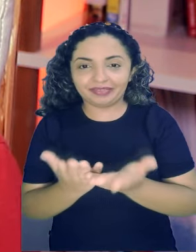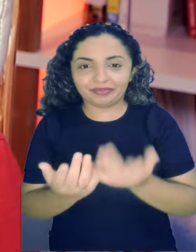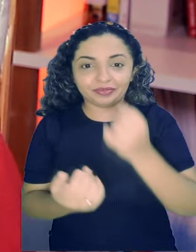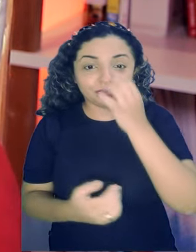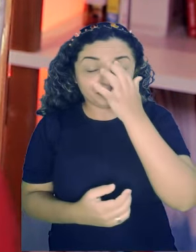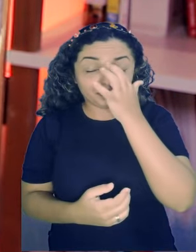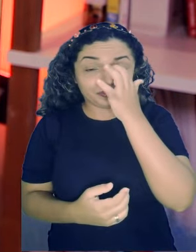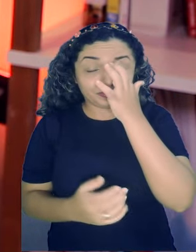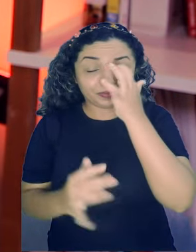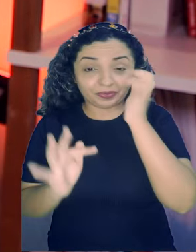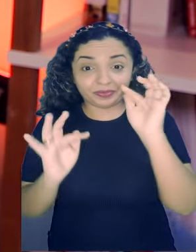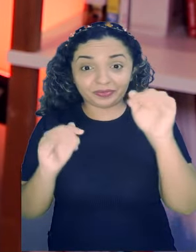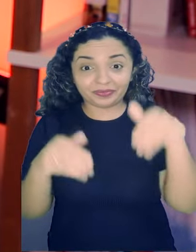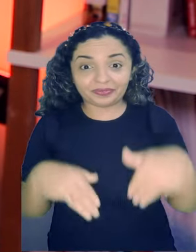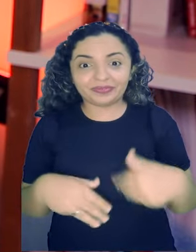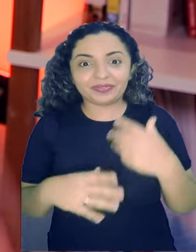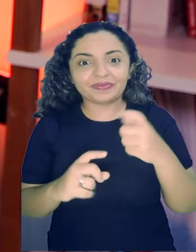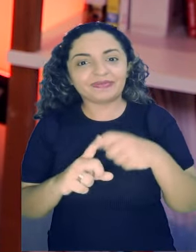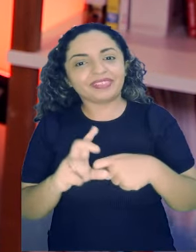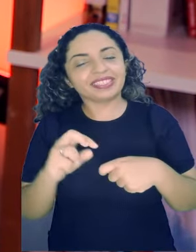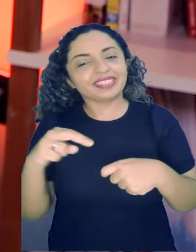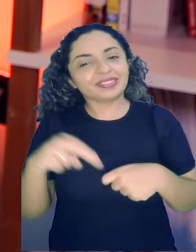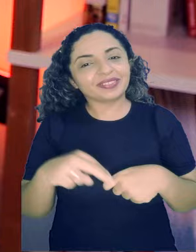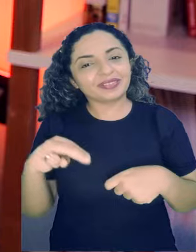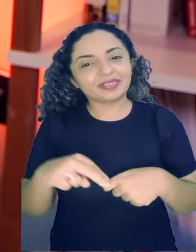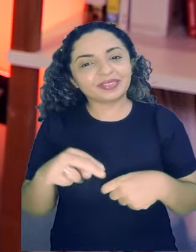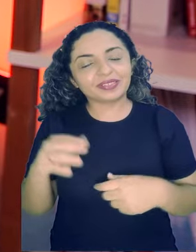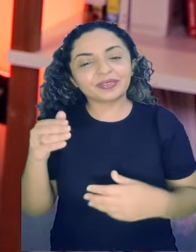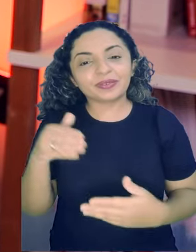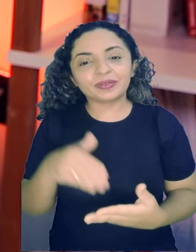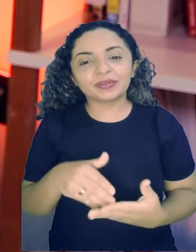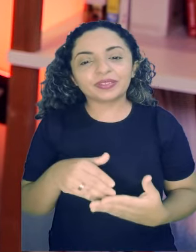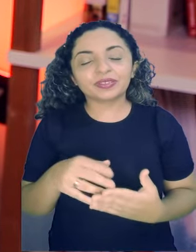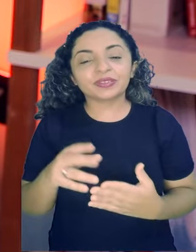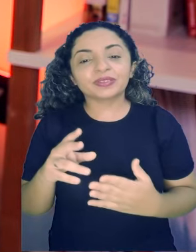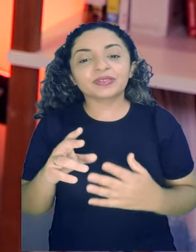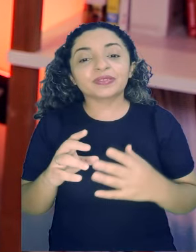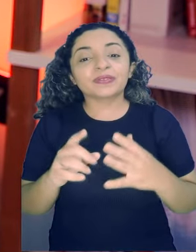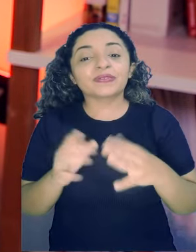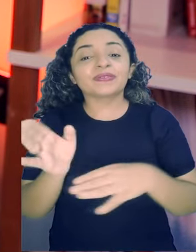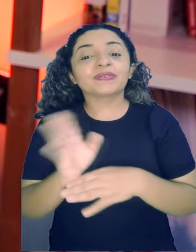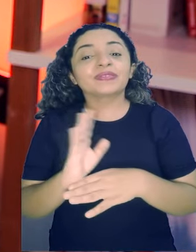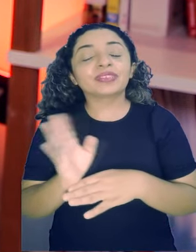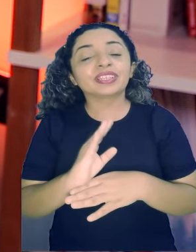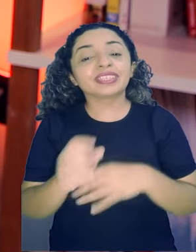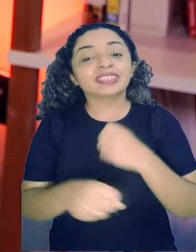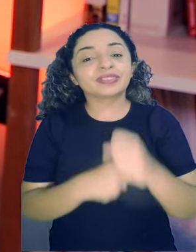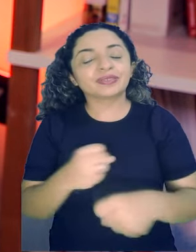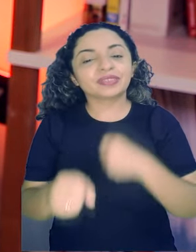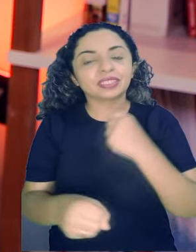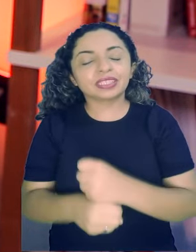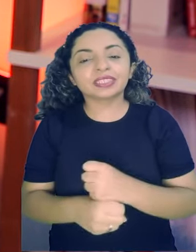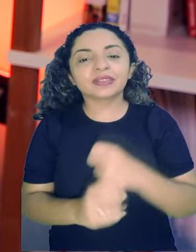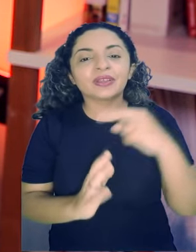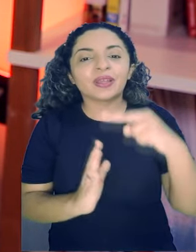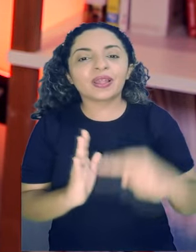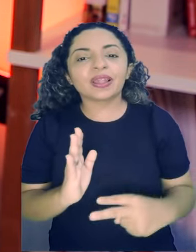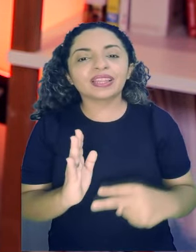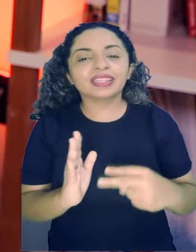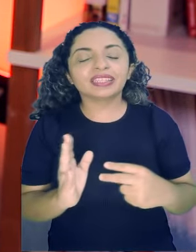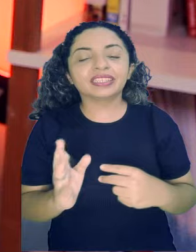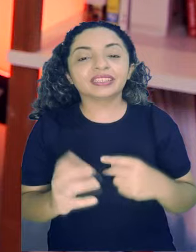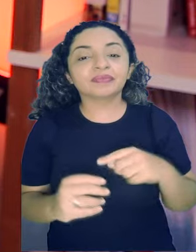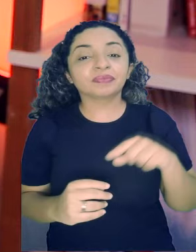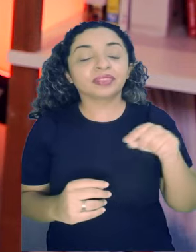livro. E por fim, pessoal, para fechar o nosso mês de novembro e o nosso último livro, vídeo de leituras deste ano, eu li